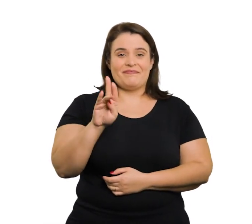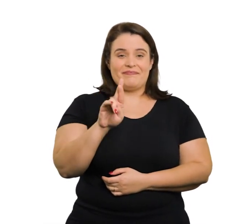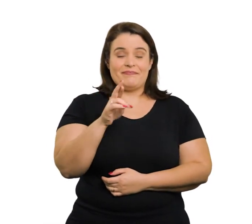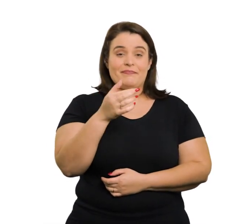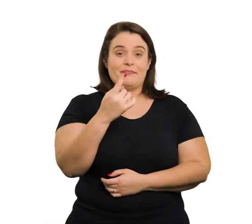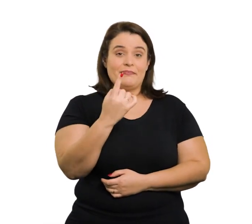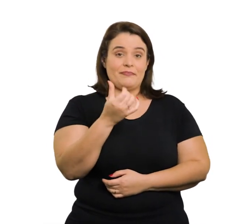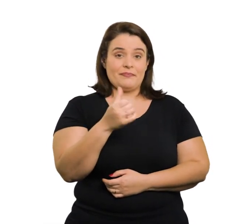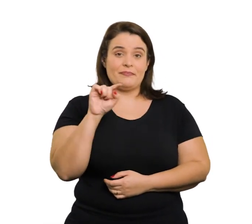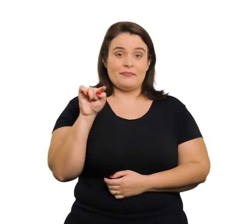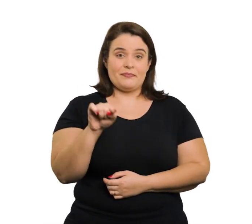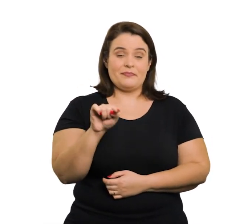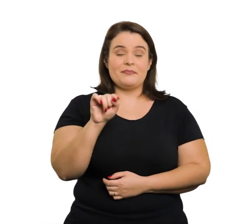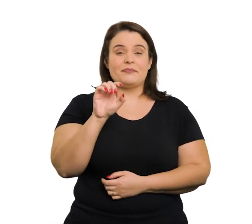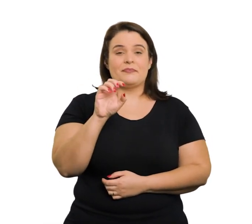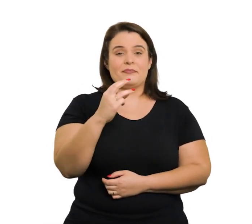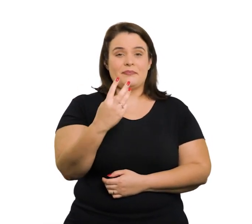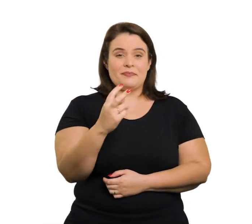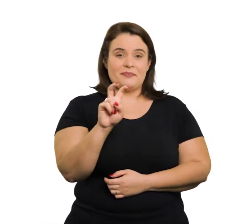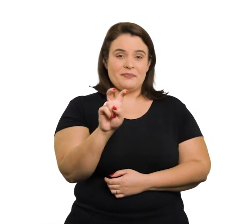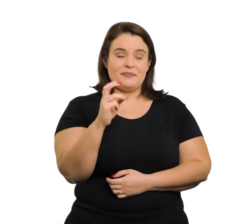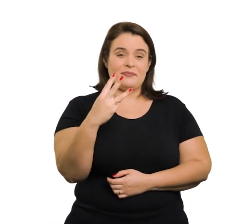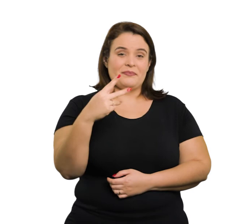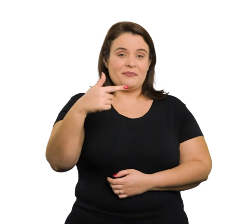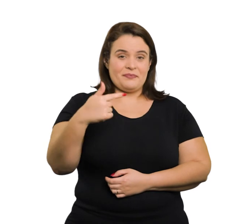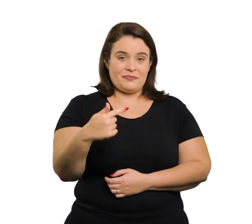a ABNT-NBR